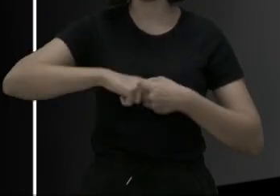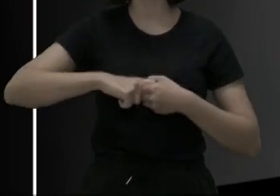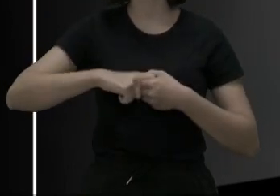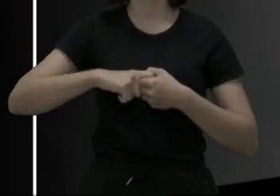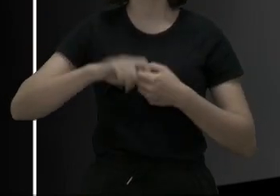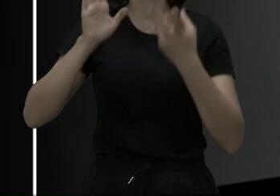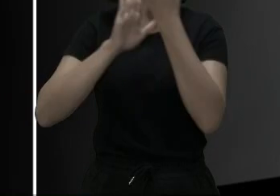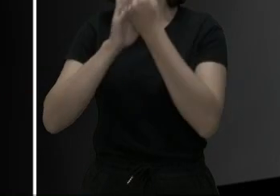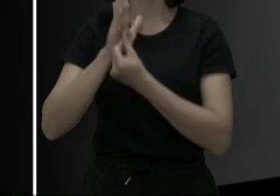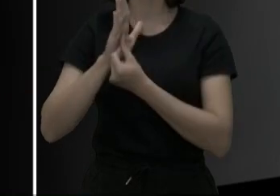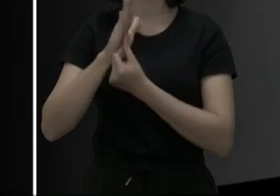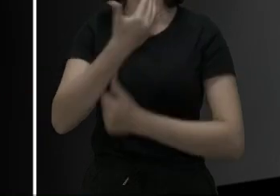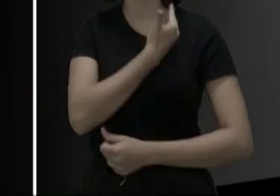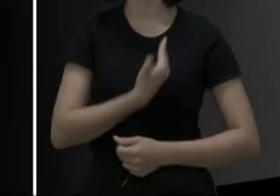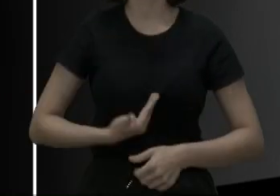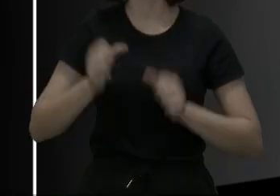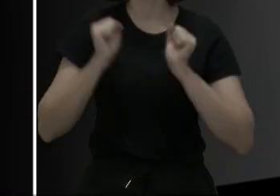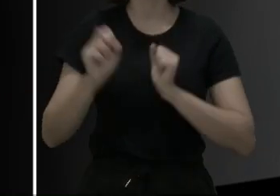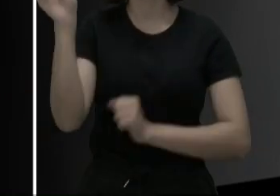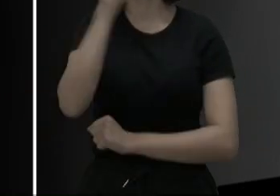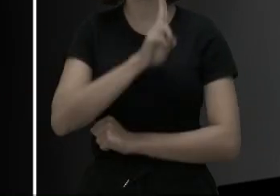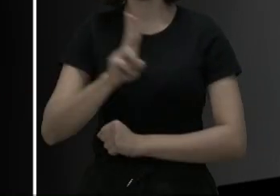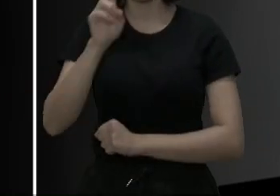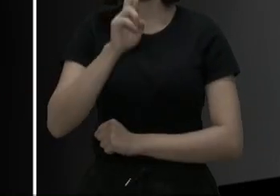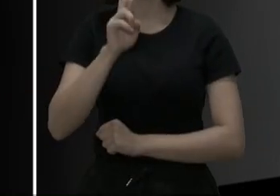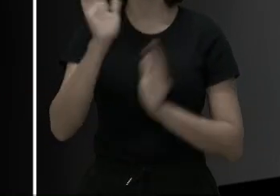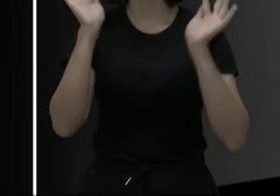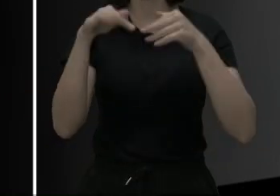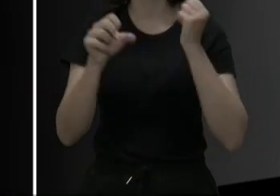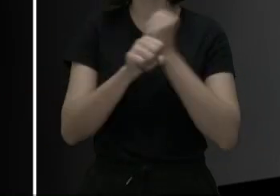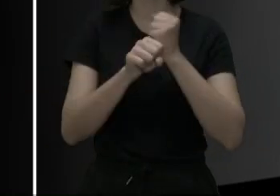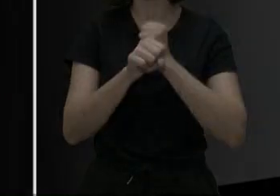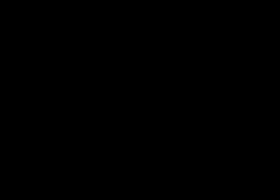devolvidos à prefeitura, que pôde ser utilizado, né, no final do ano lá pela prefeitura.